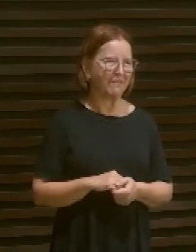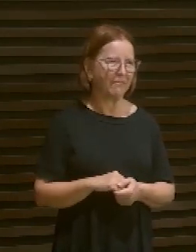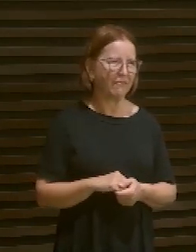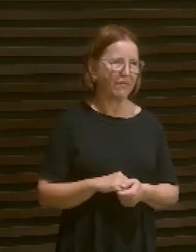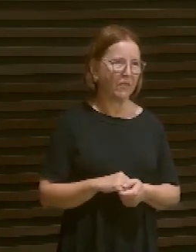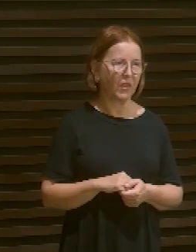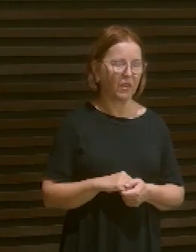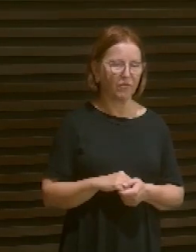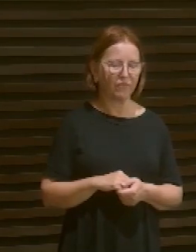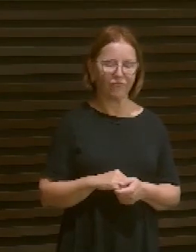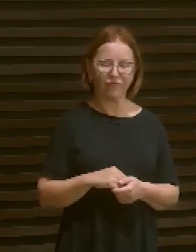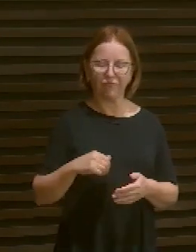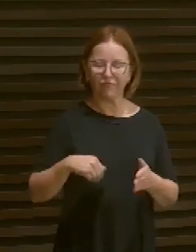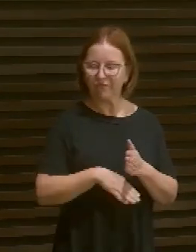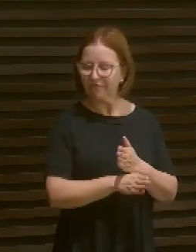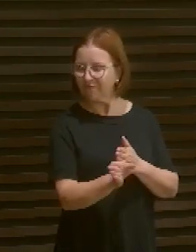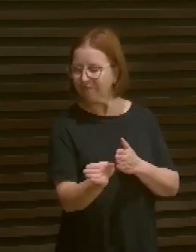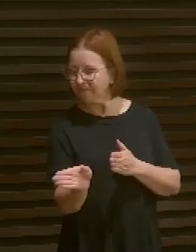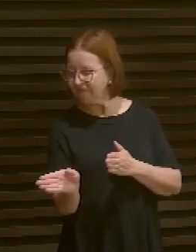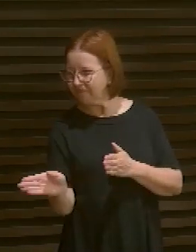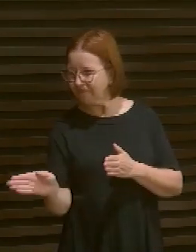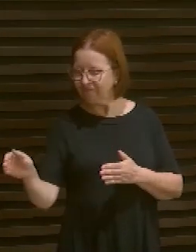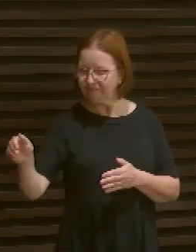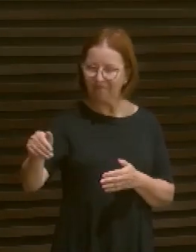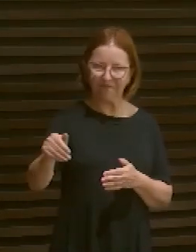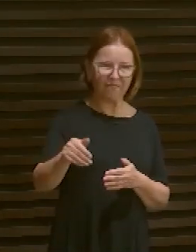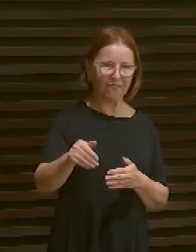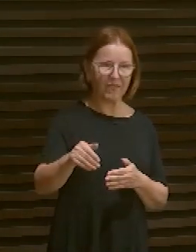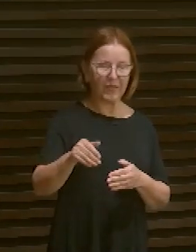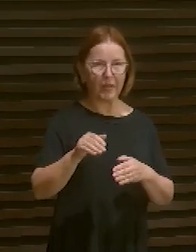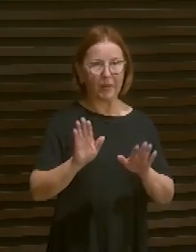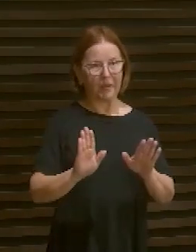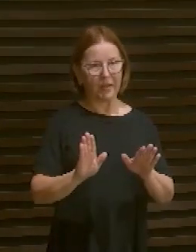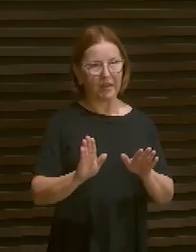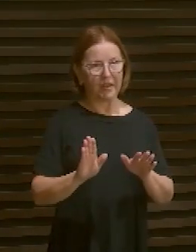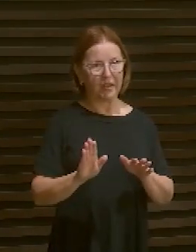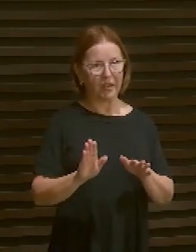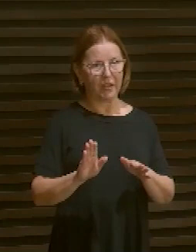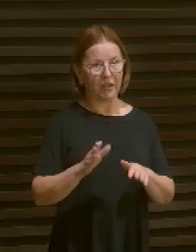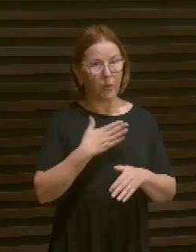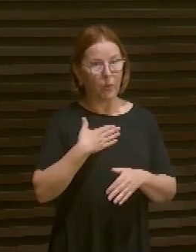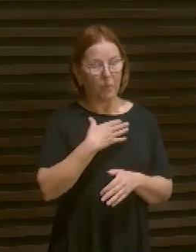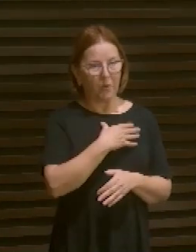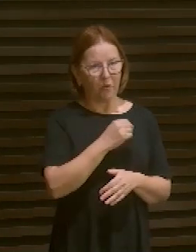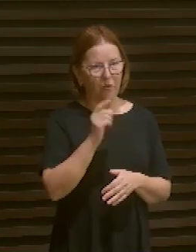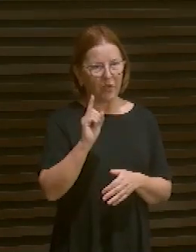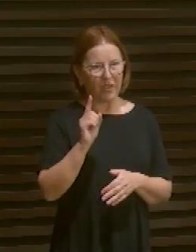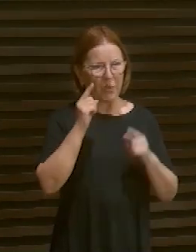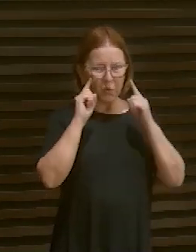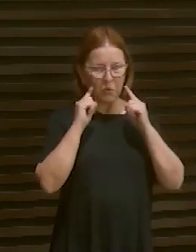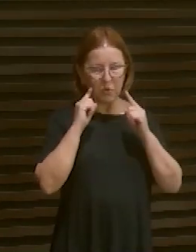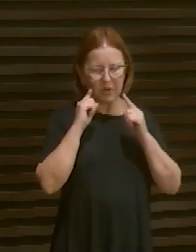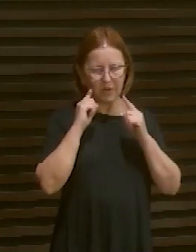Eu dei a volta, entrei na Tupi, voltei na Santos, parei, ele já não estava chorando. E